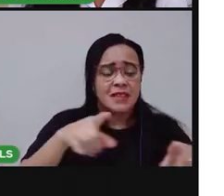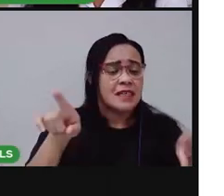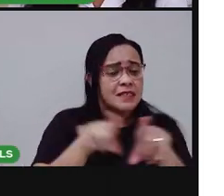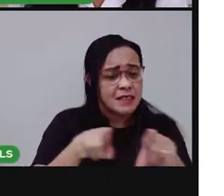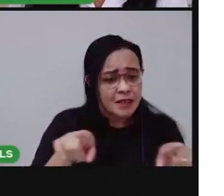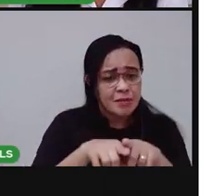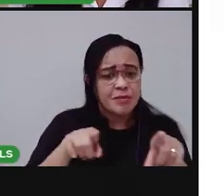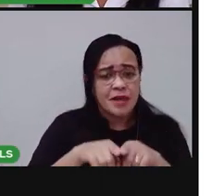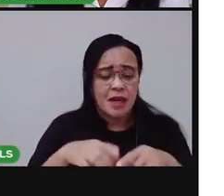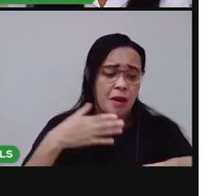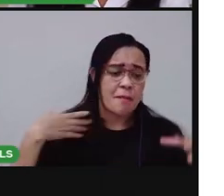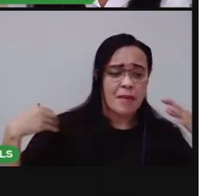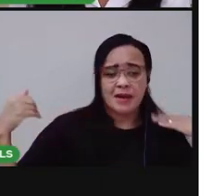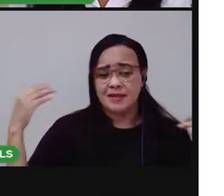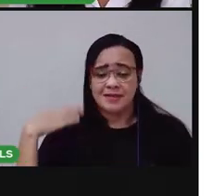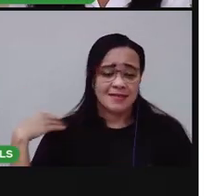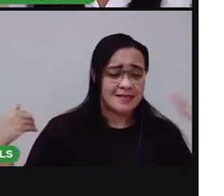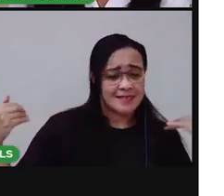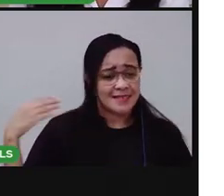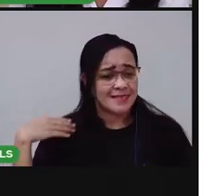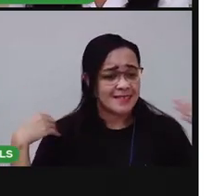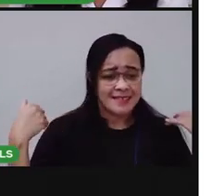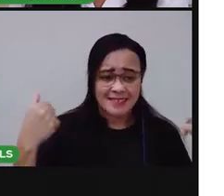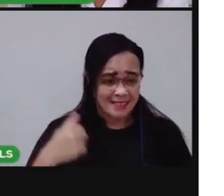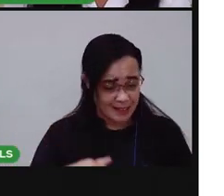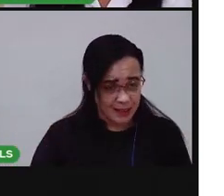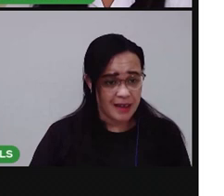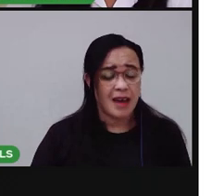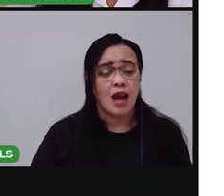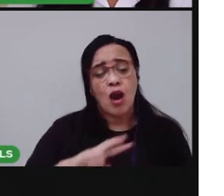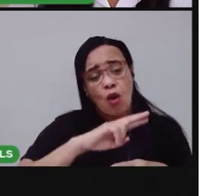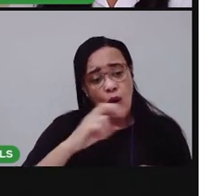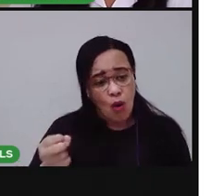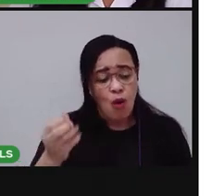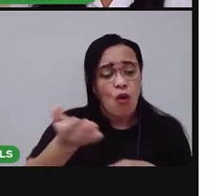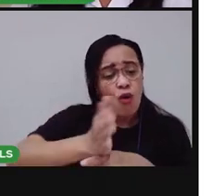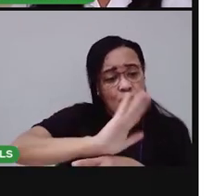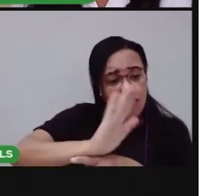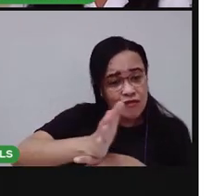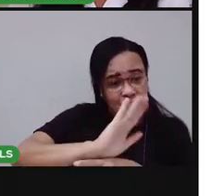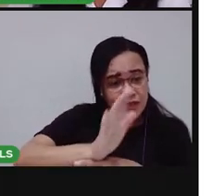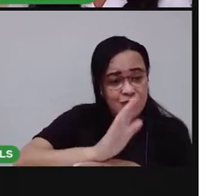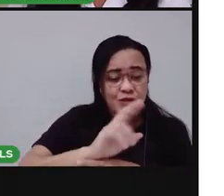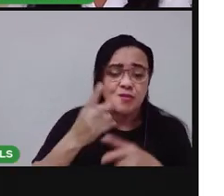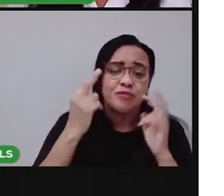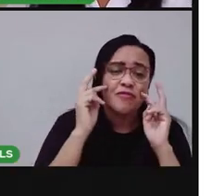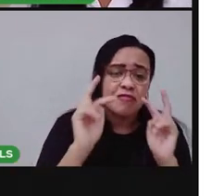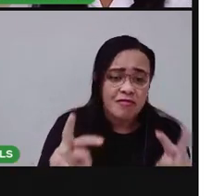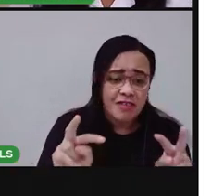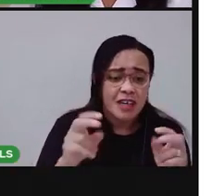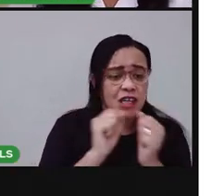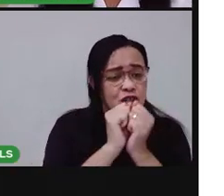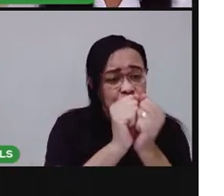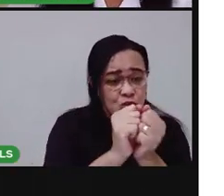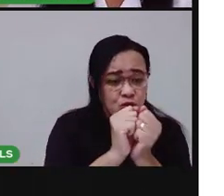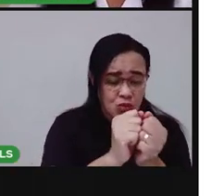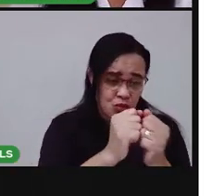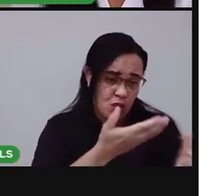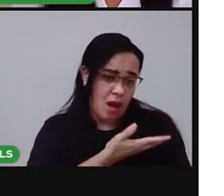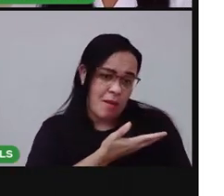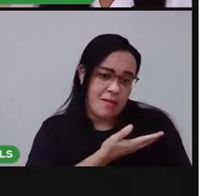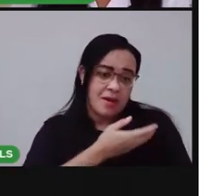e brincar com os colegas e ver um filme. Então, tem várias formas de